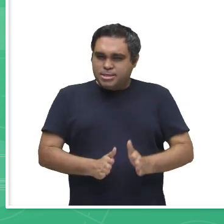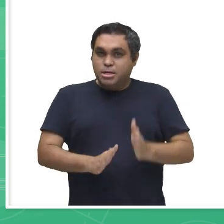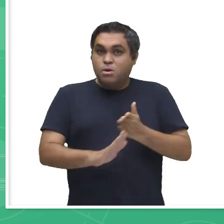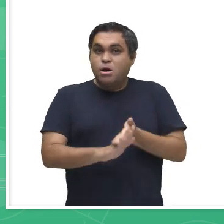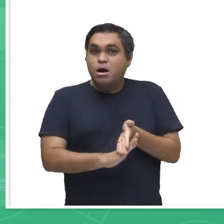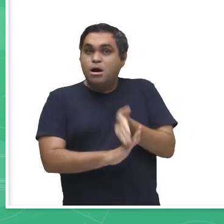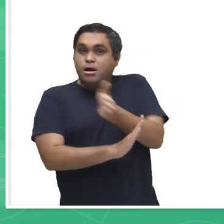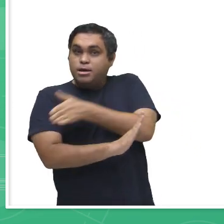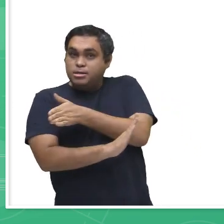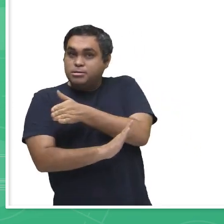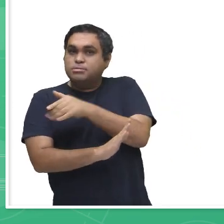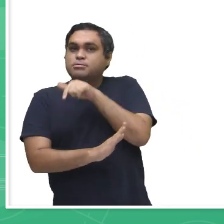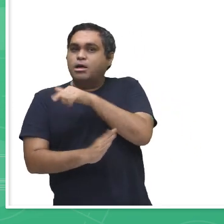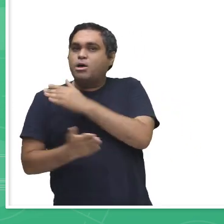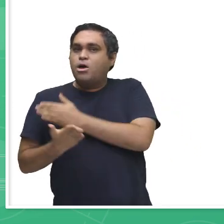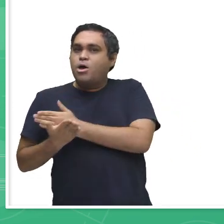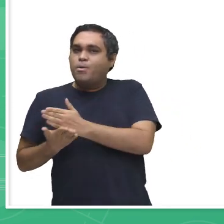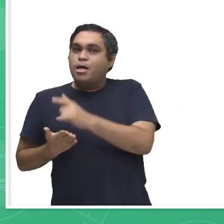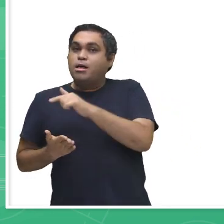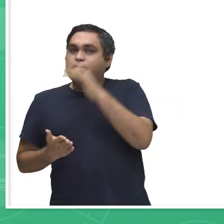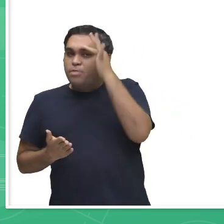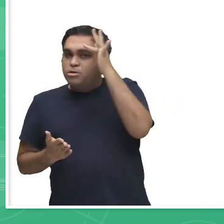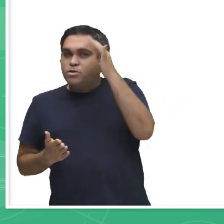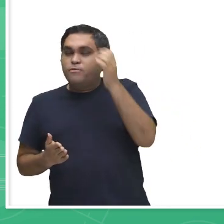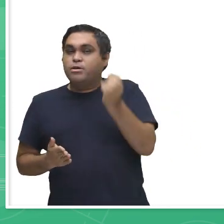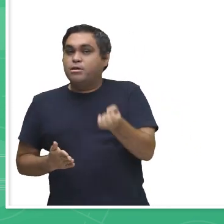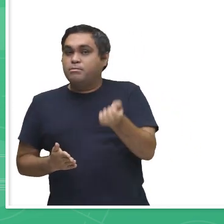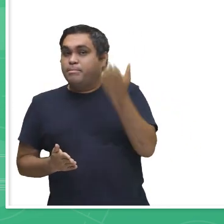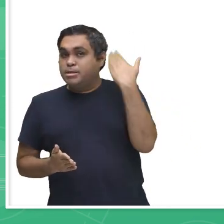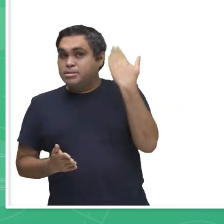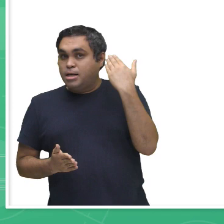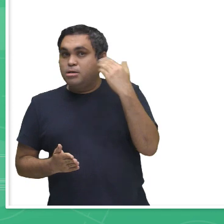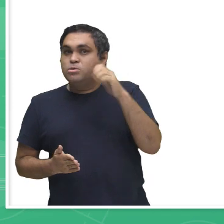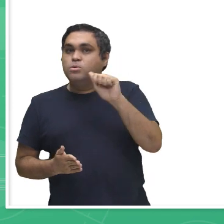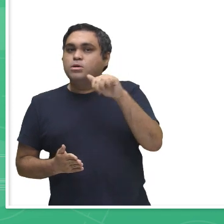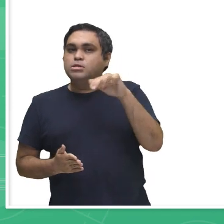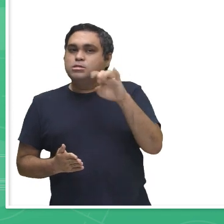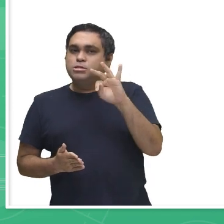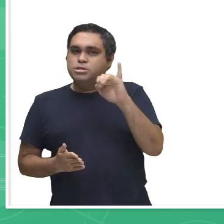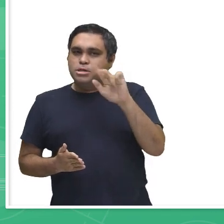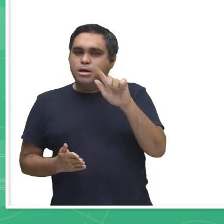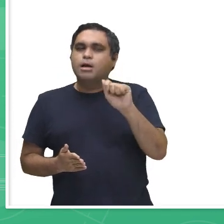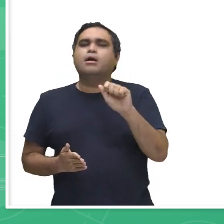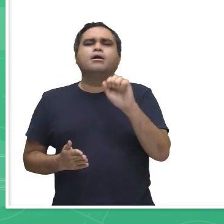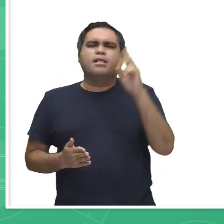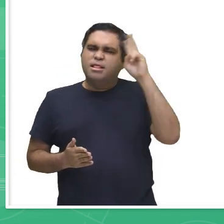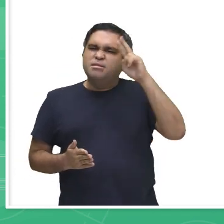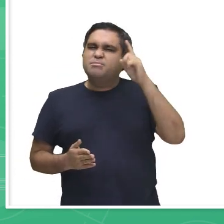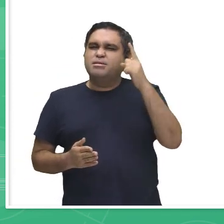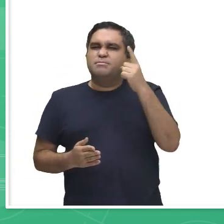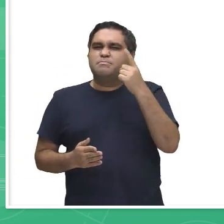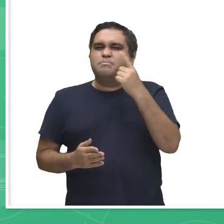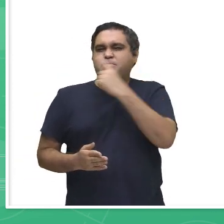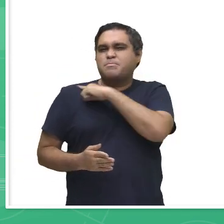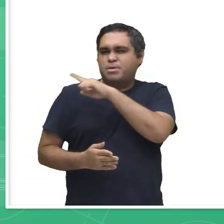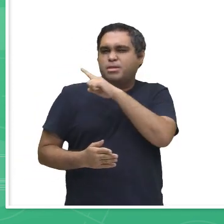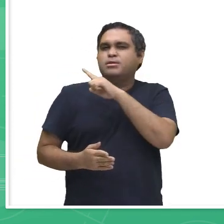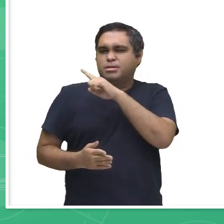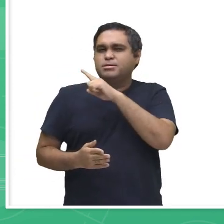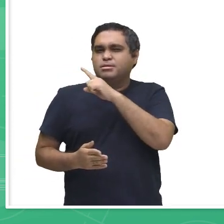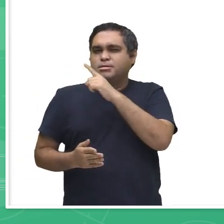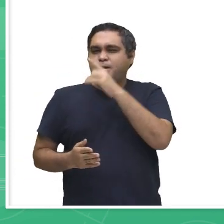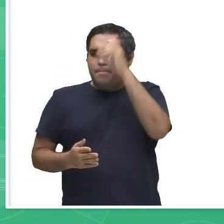filosofia antiga. O que era essa filosofia antiga? Lembra? Nós estudamos lá no primeiro ano, na 9ª etapa, Tales de